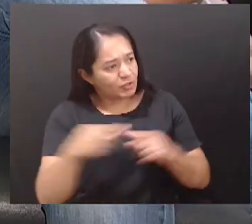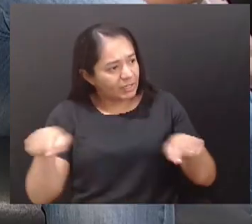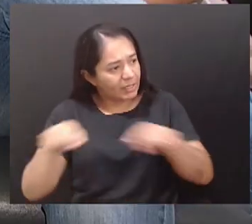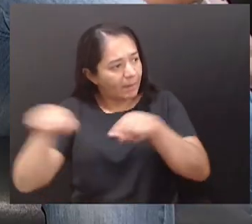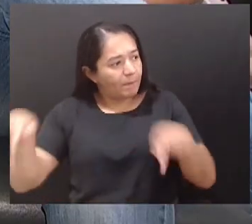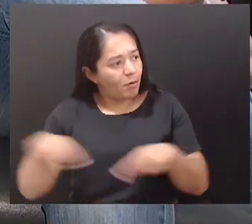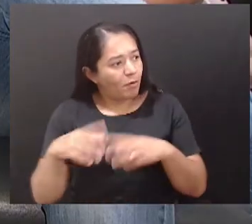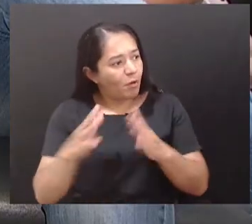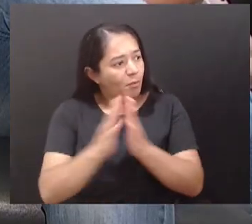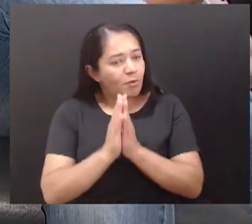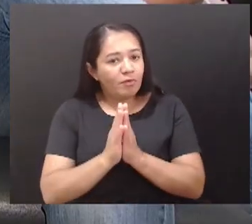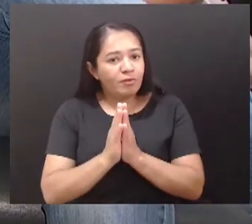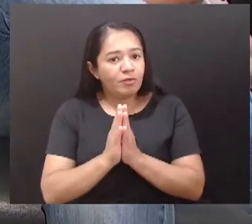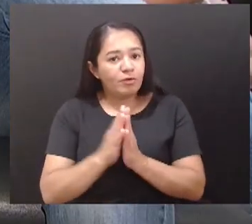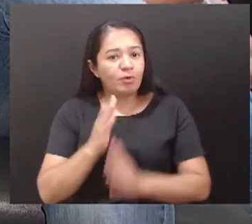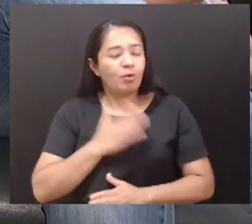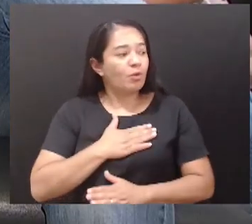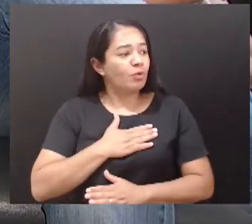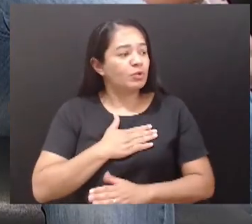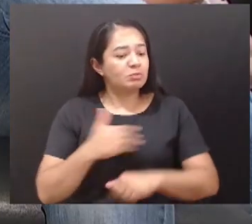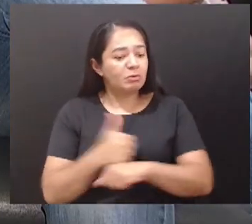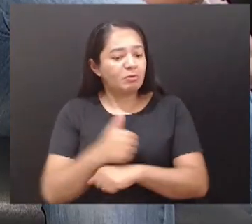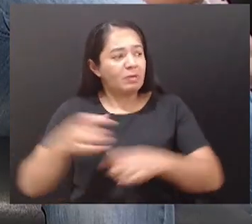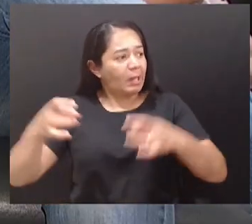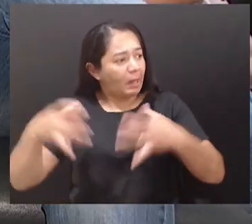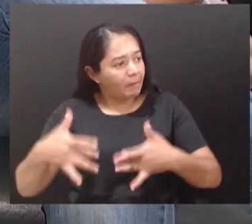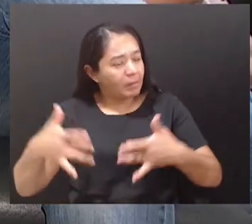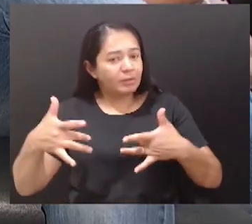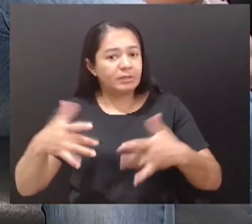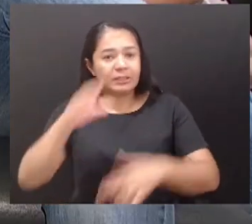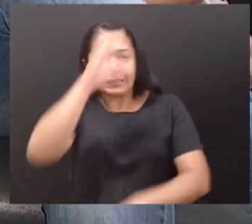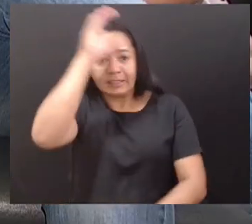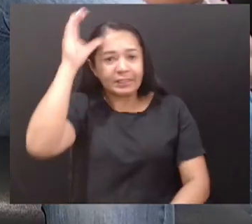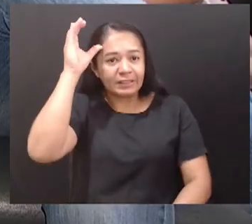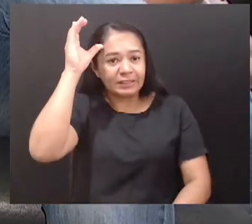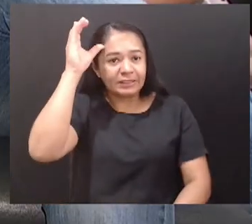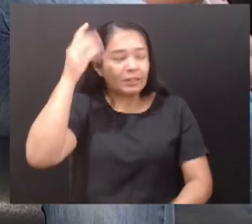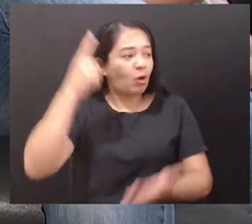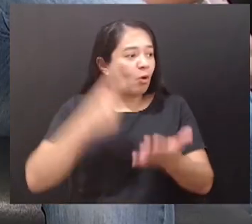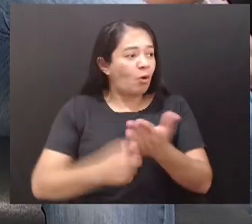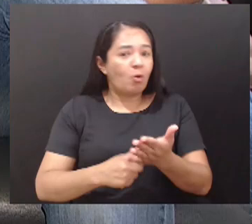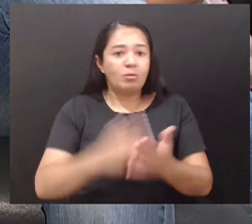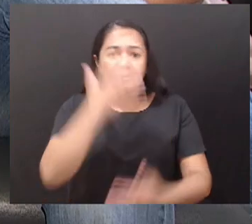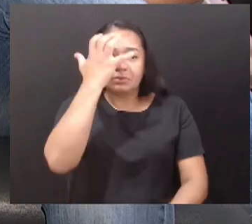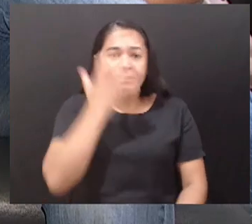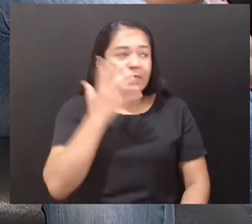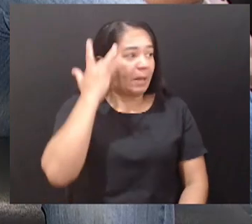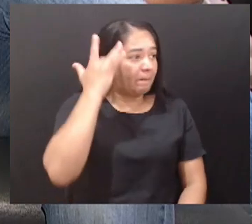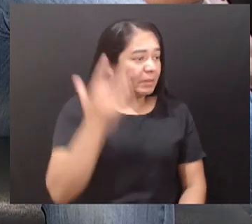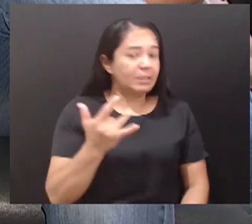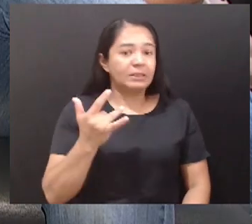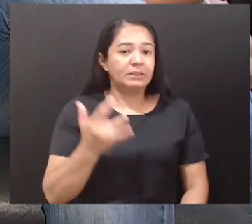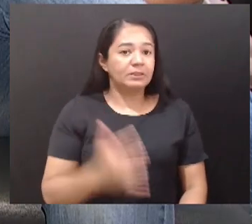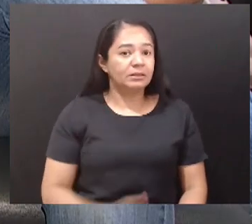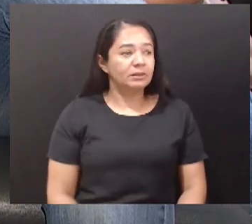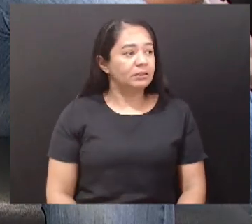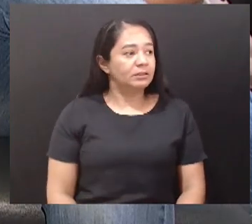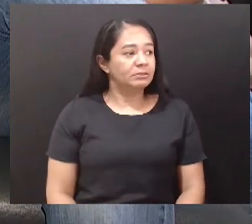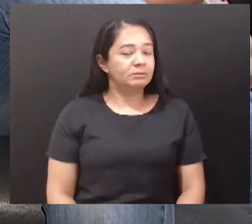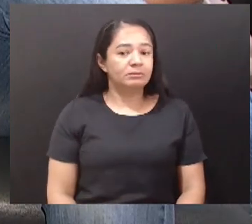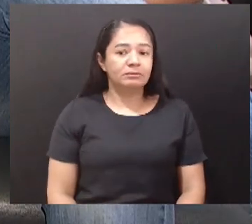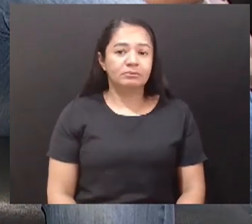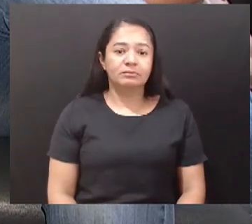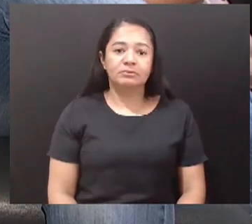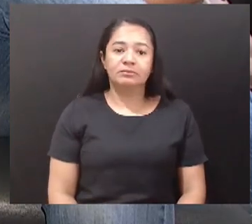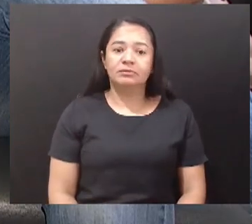meus cabeleireiros me abandonaram e eu tenho um cliente aqui que ele tem um compromisso muito sério amanhã e tal. Eu falei, não, é o seguinte, eu estou